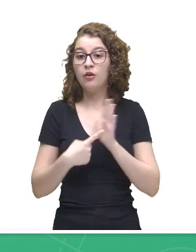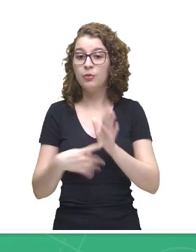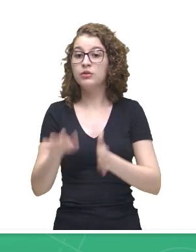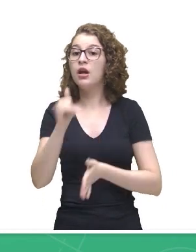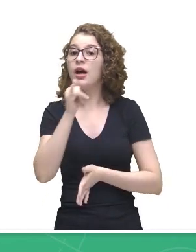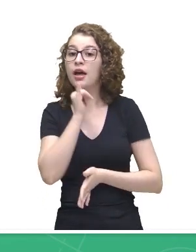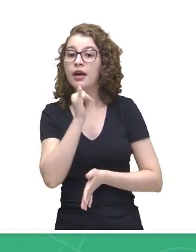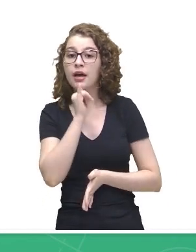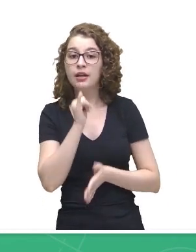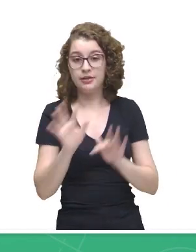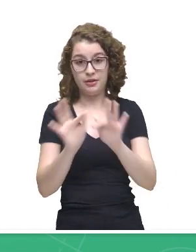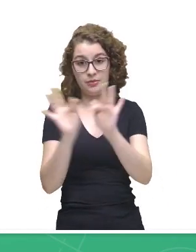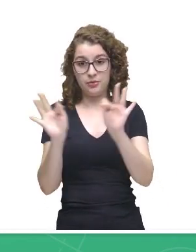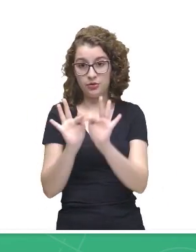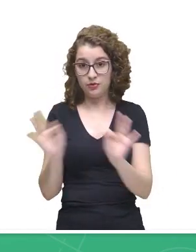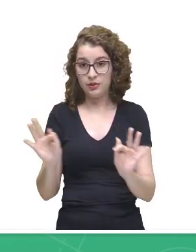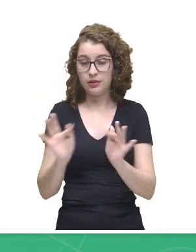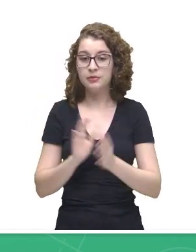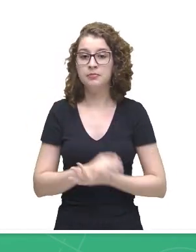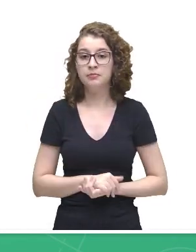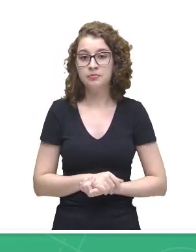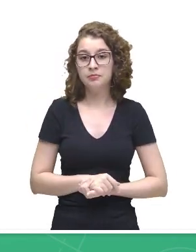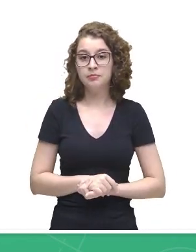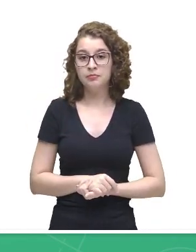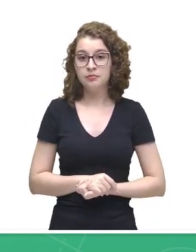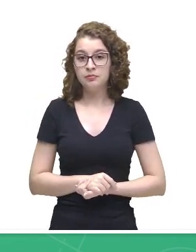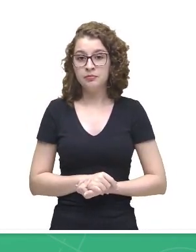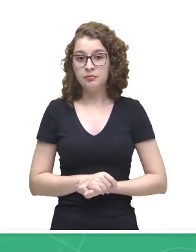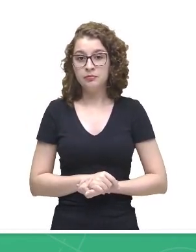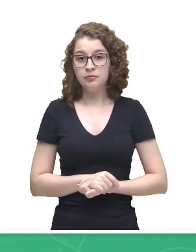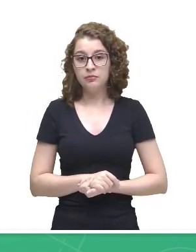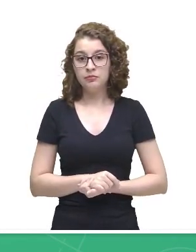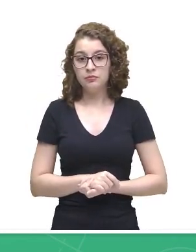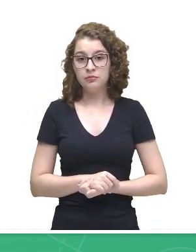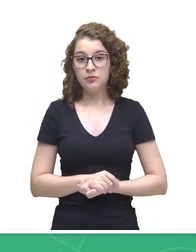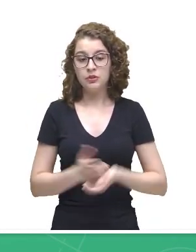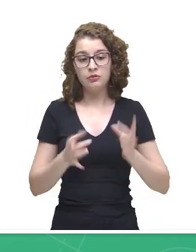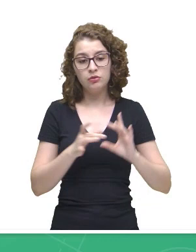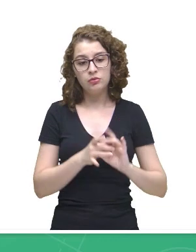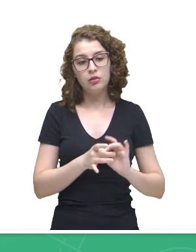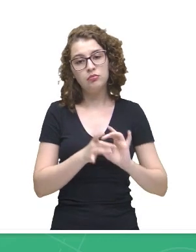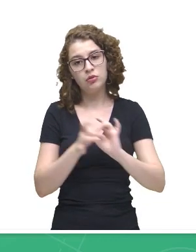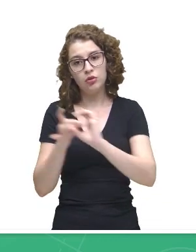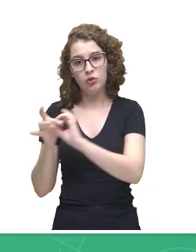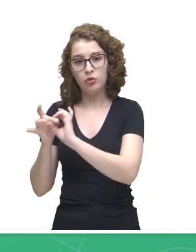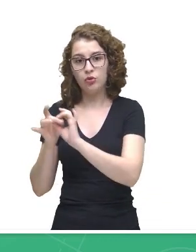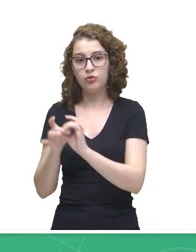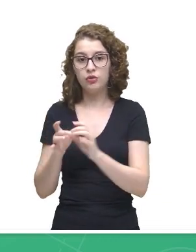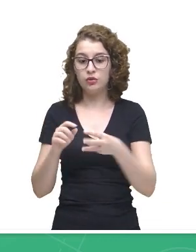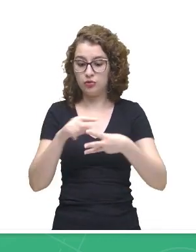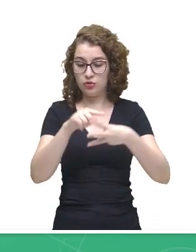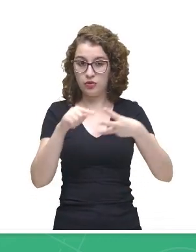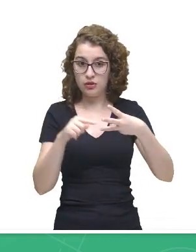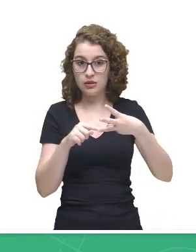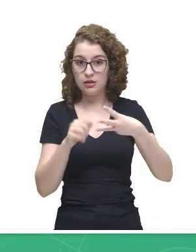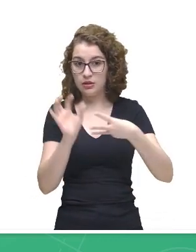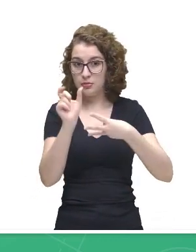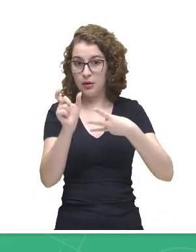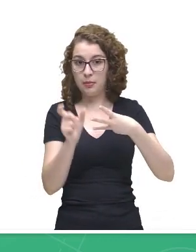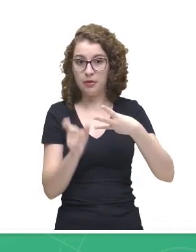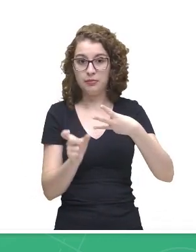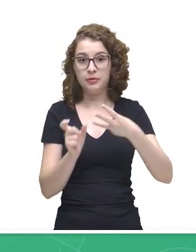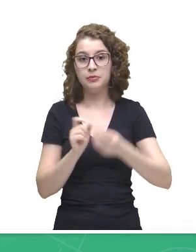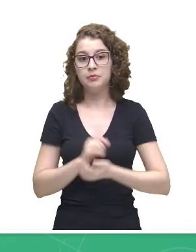nas orações, tá? Vocês vão observar as orações contextualizadas com essas conjunções. Let's go!